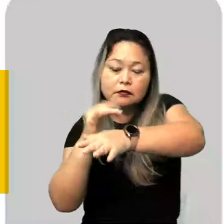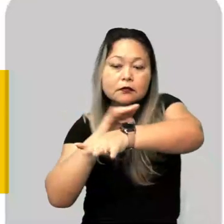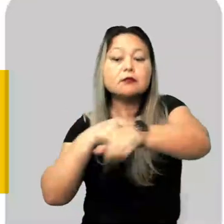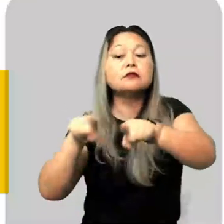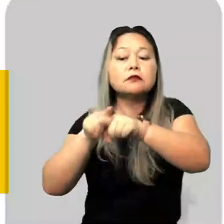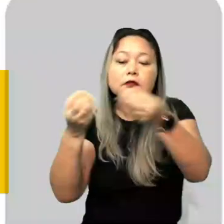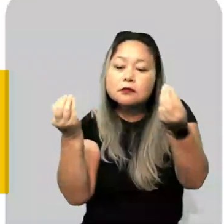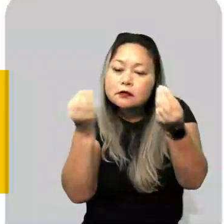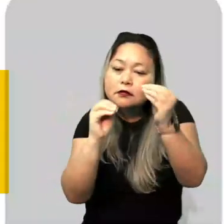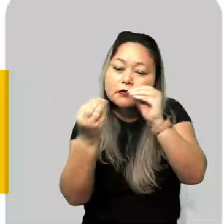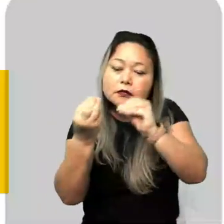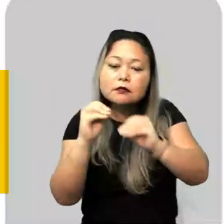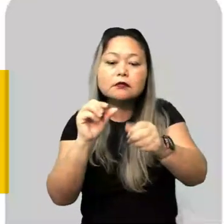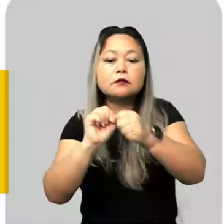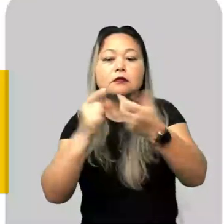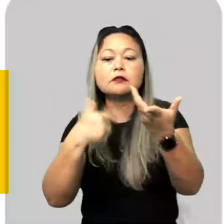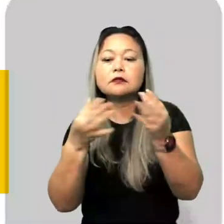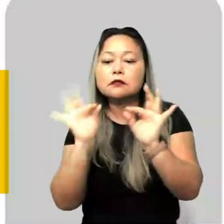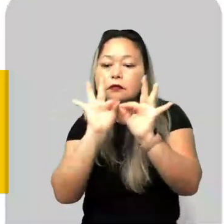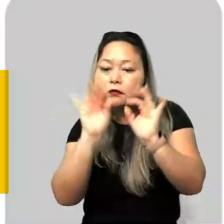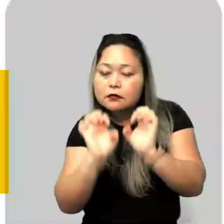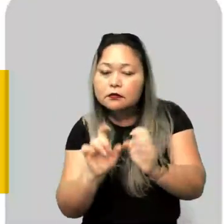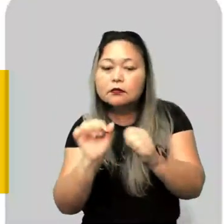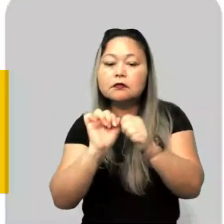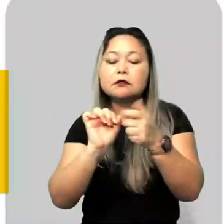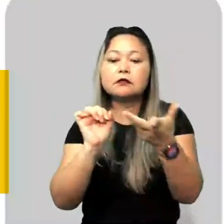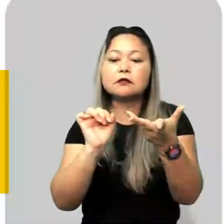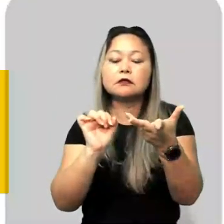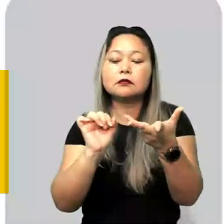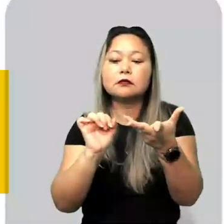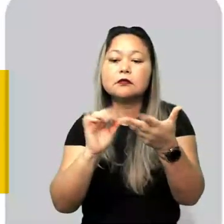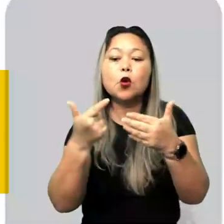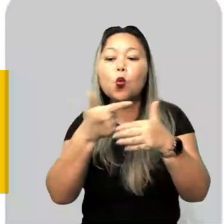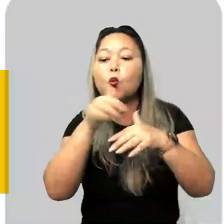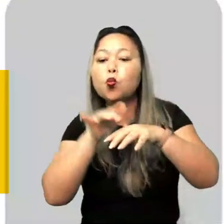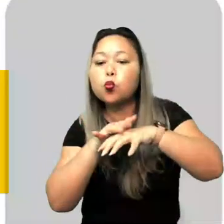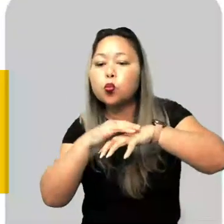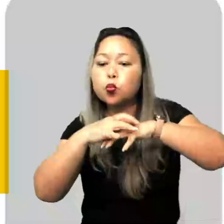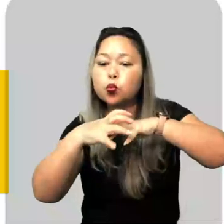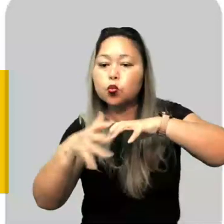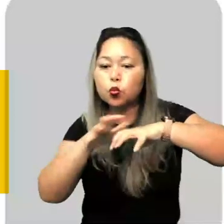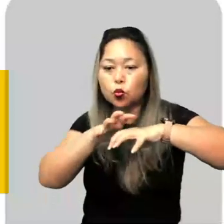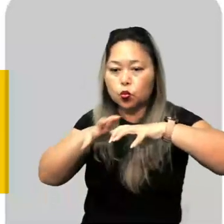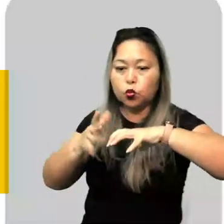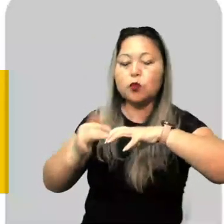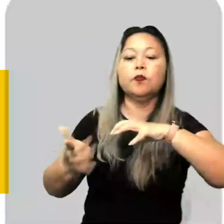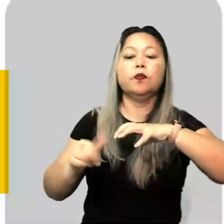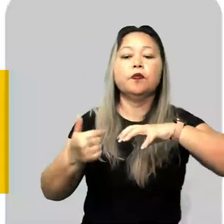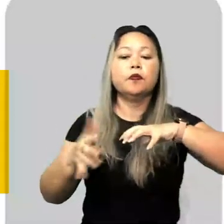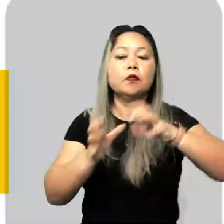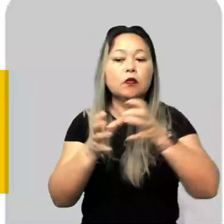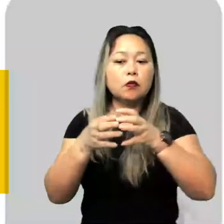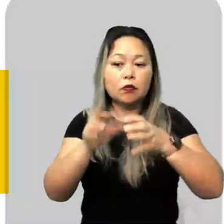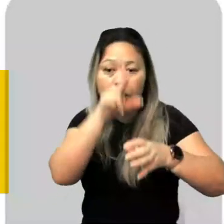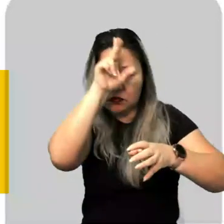e compondo também, né, a estrutura ali de outros organismos, dos casos artrópodes, tá?